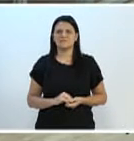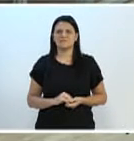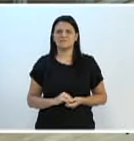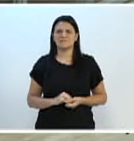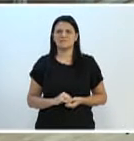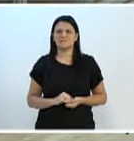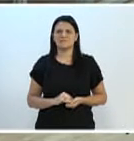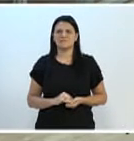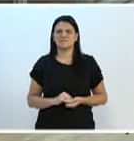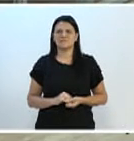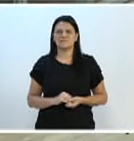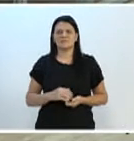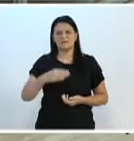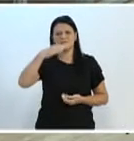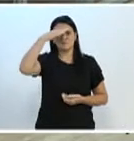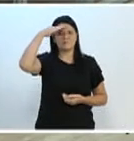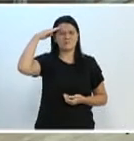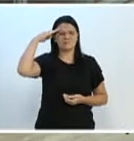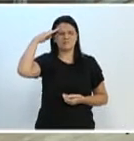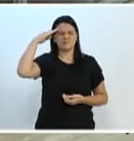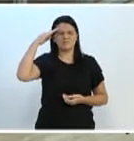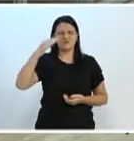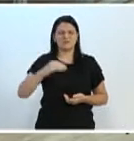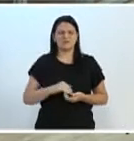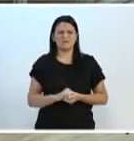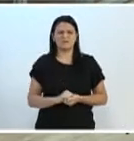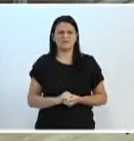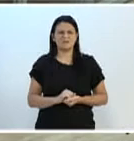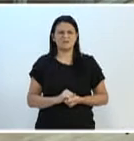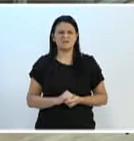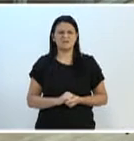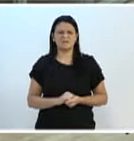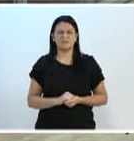Vereador Jovino Cardoso Neto.